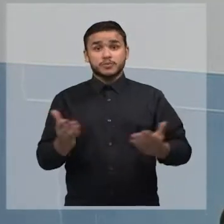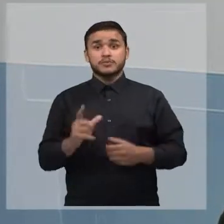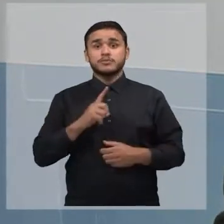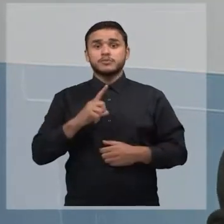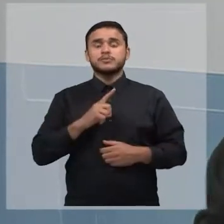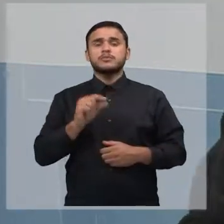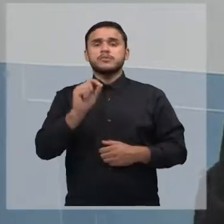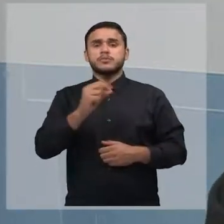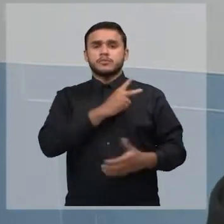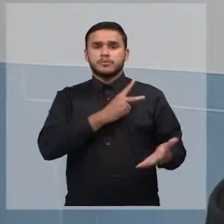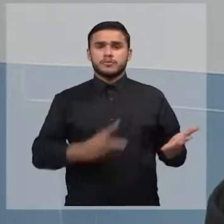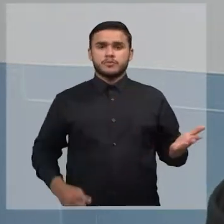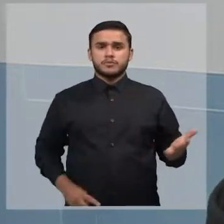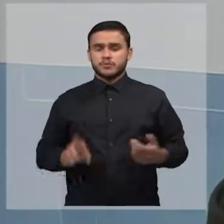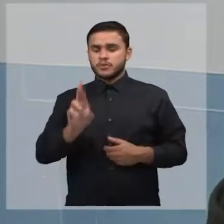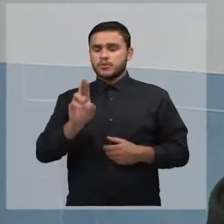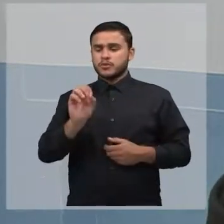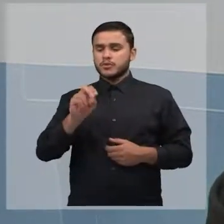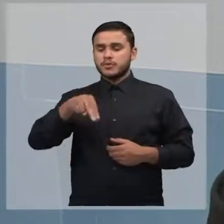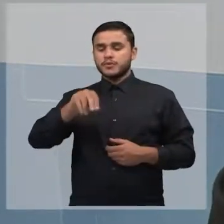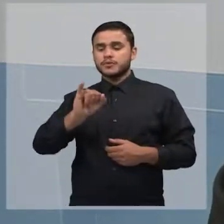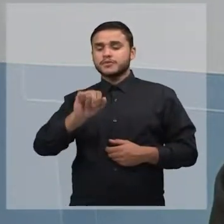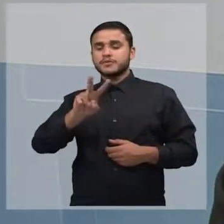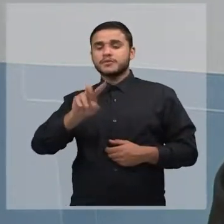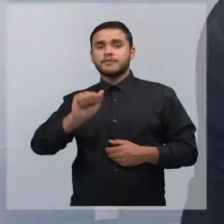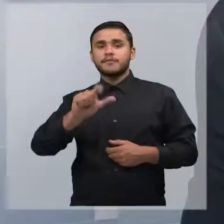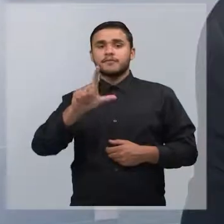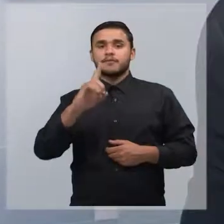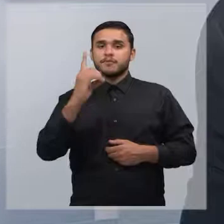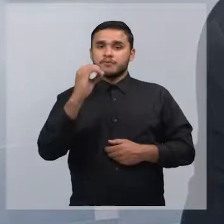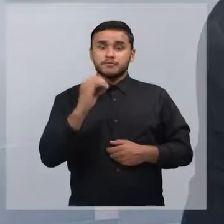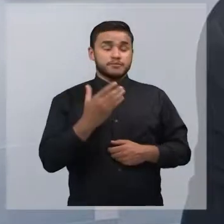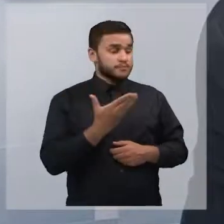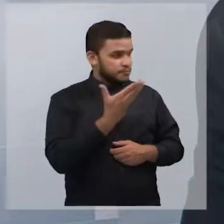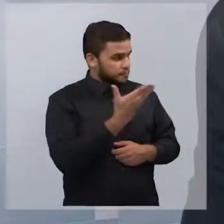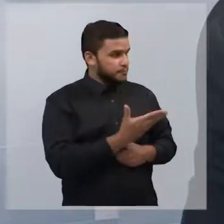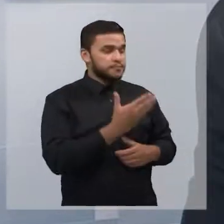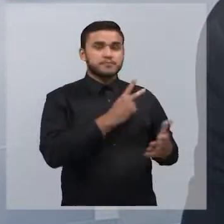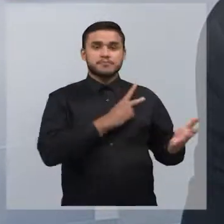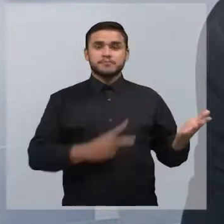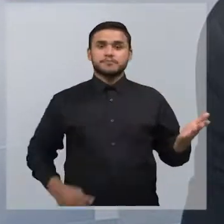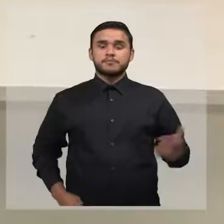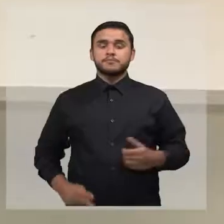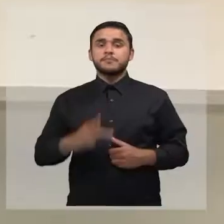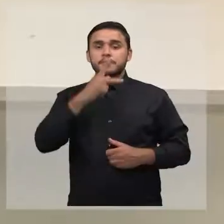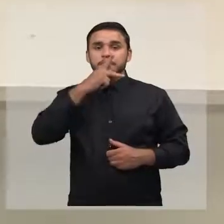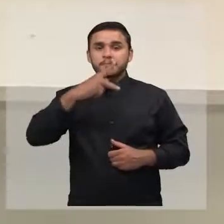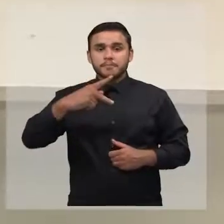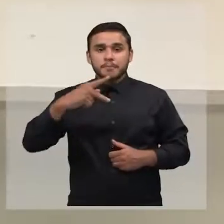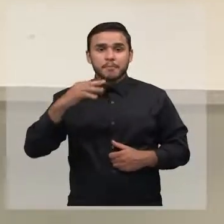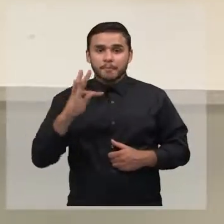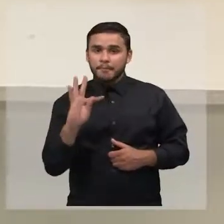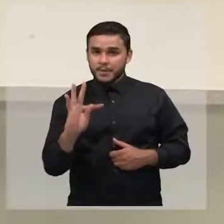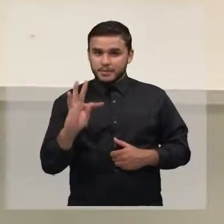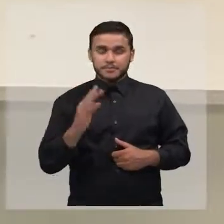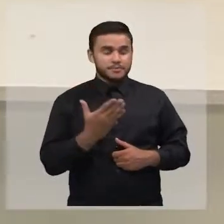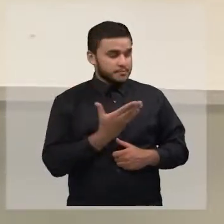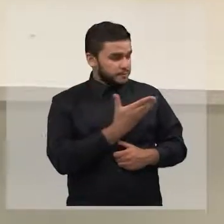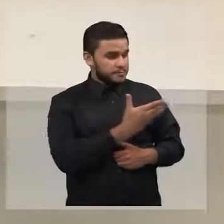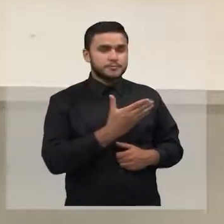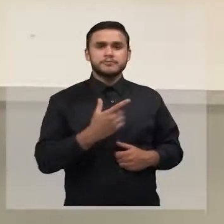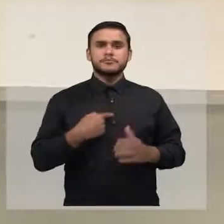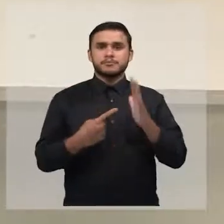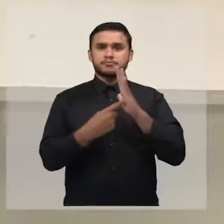nós estamos recebendo o vereador Ronivaldo, ele que é do Partido dos Trabalhadores, está em